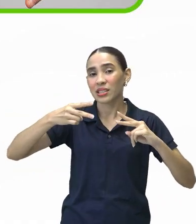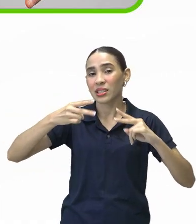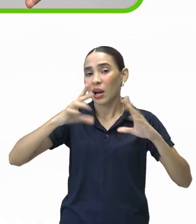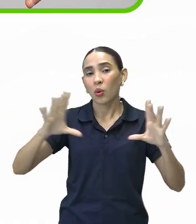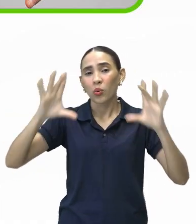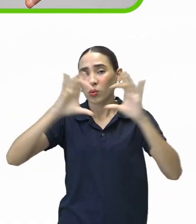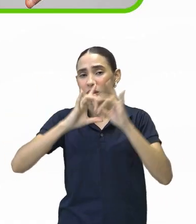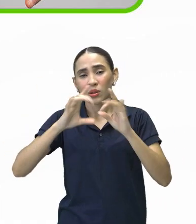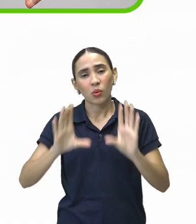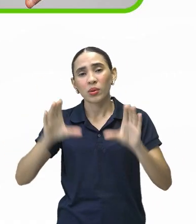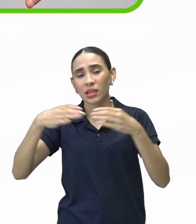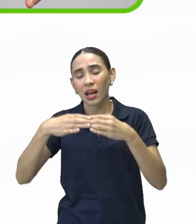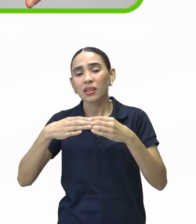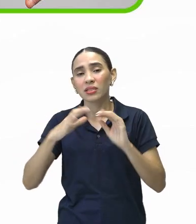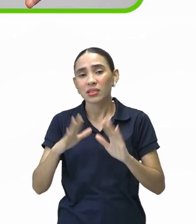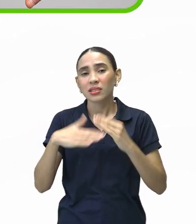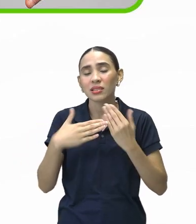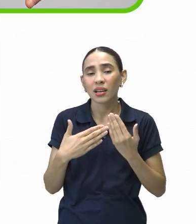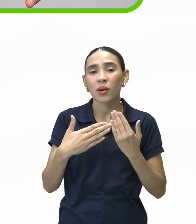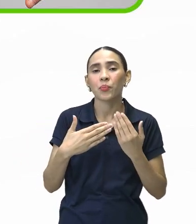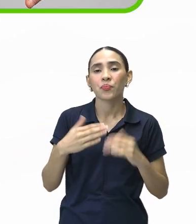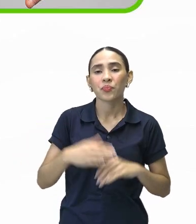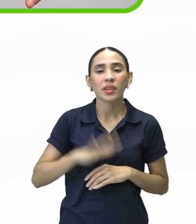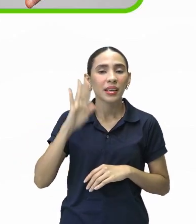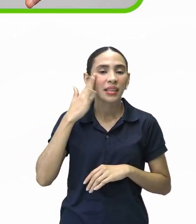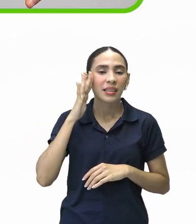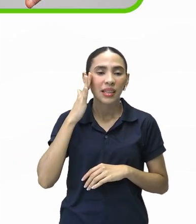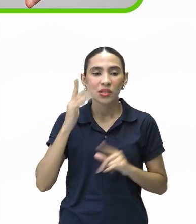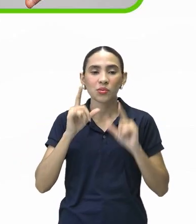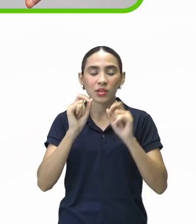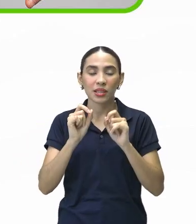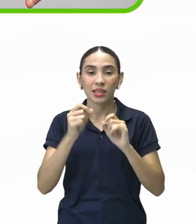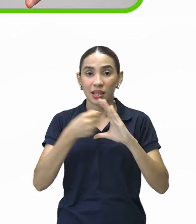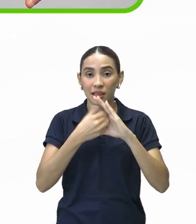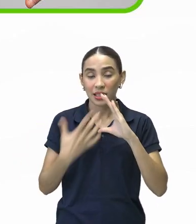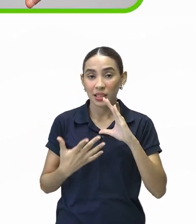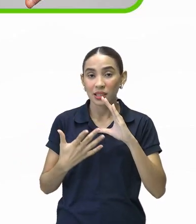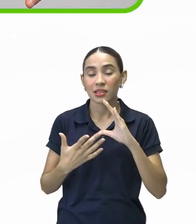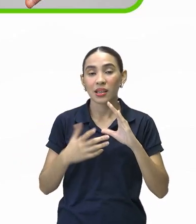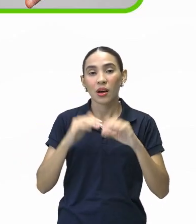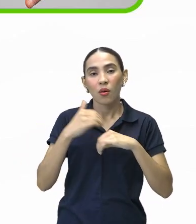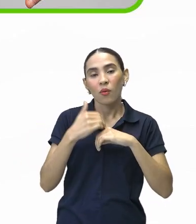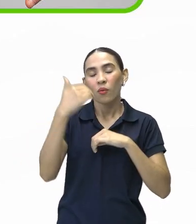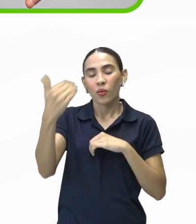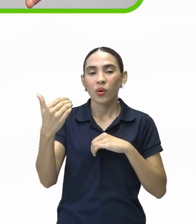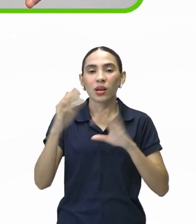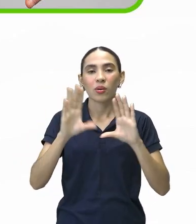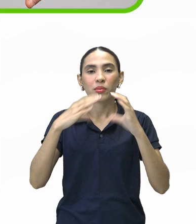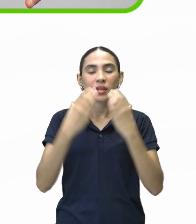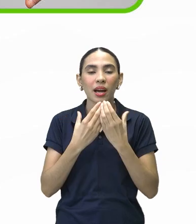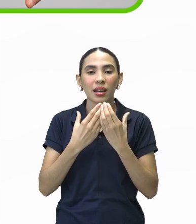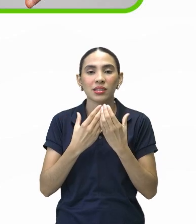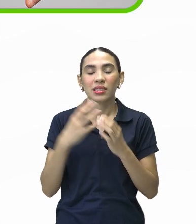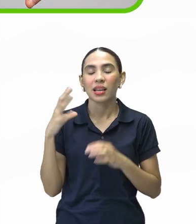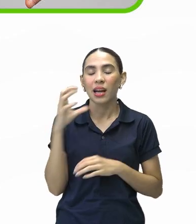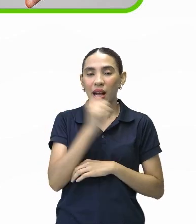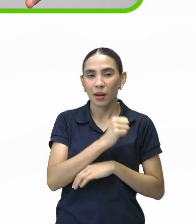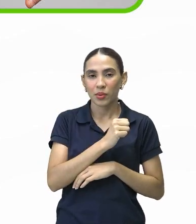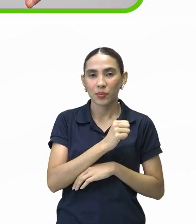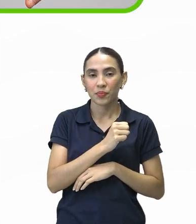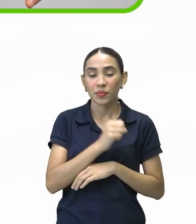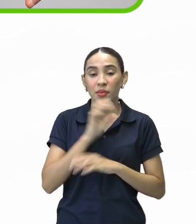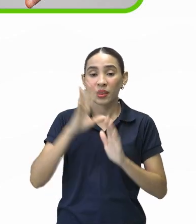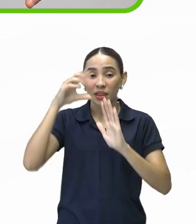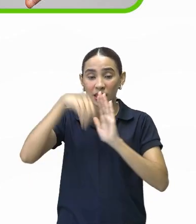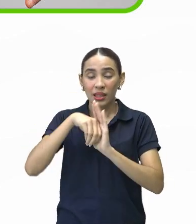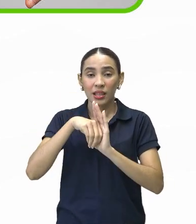cruzando entre si. Então, tende que essa característica que fora dessa comunidade seria muito raro, aí